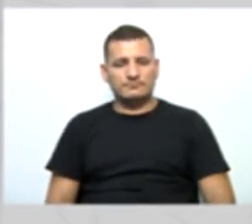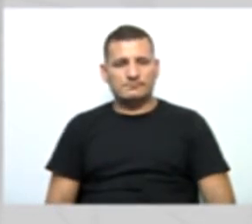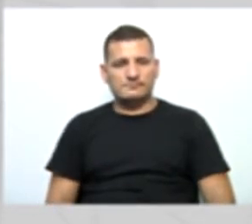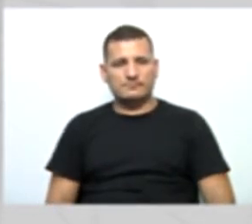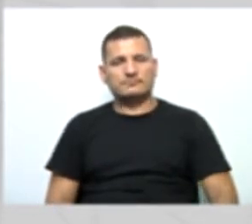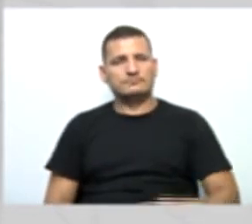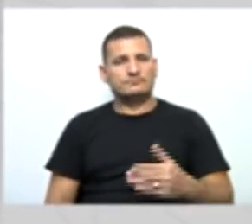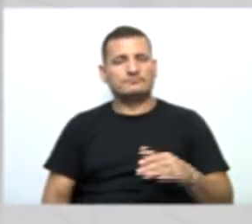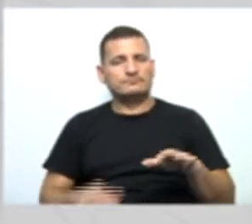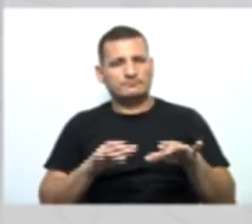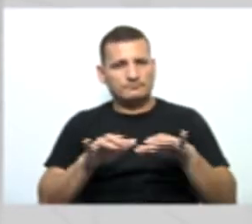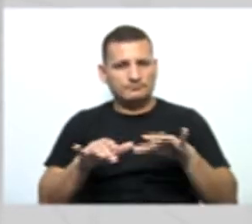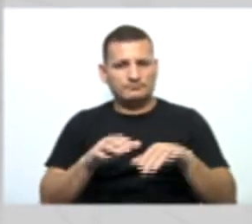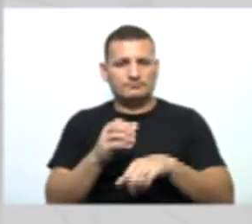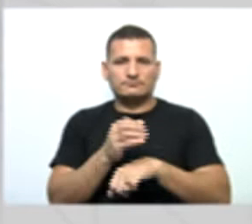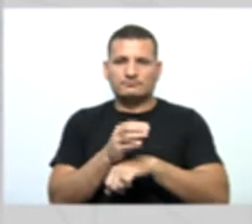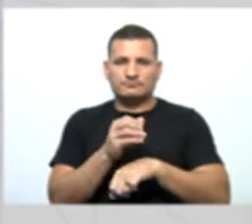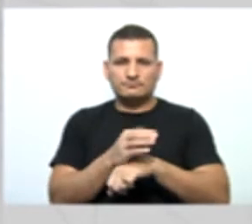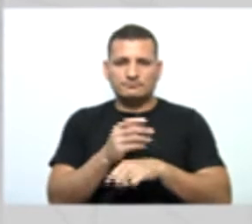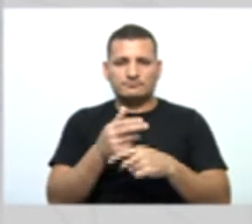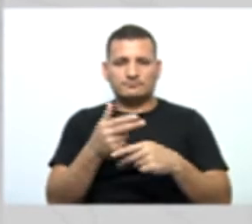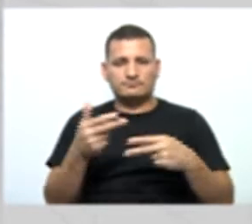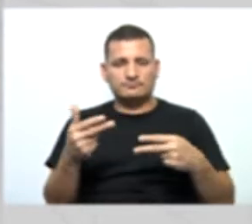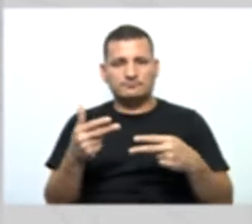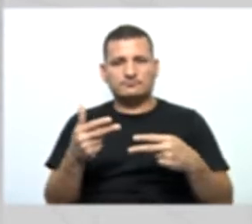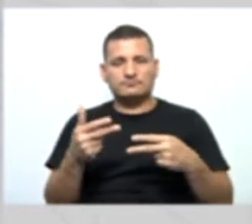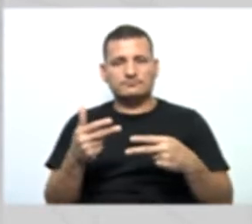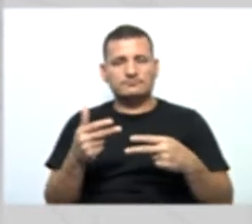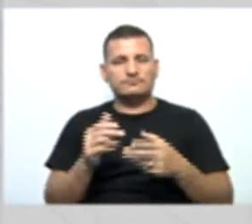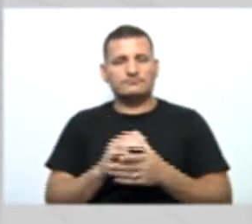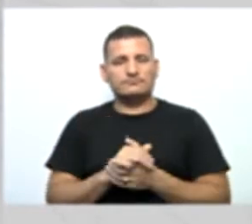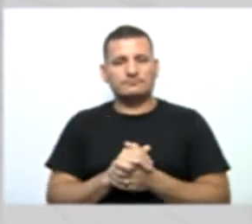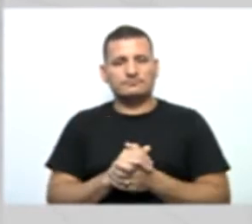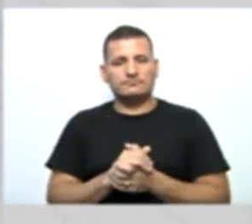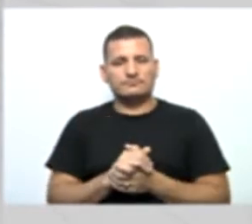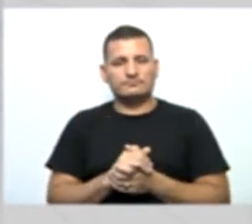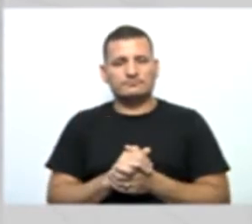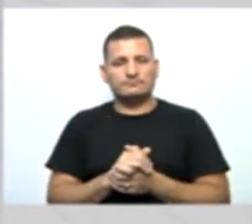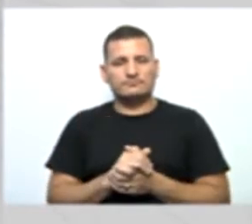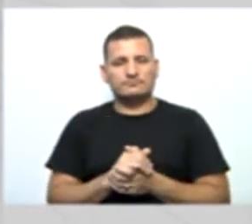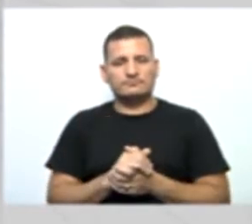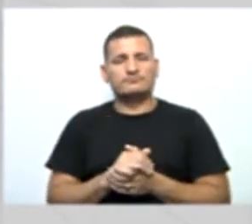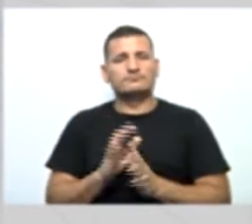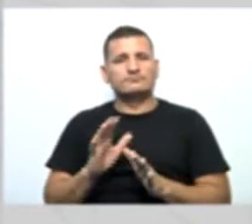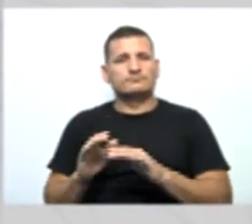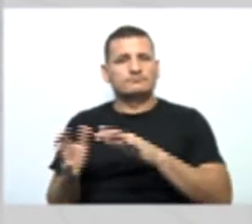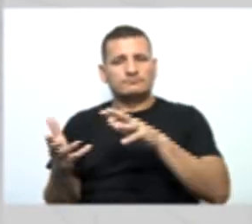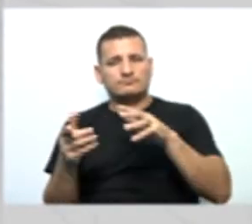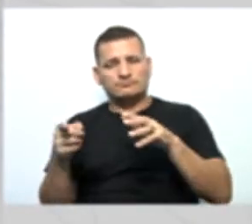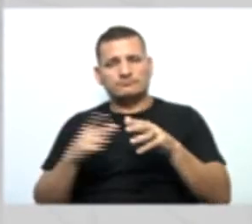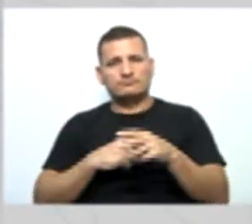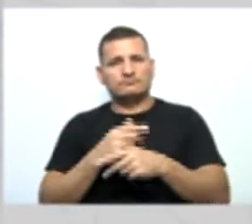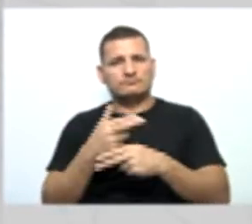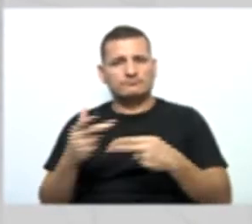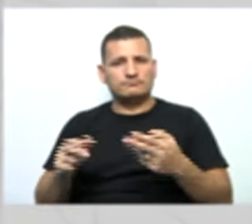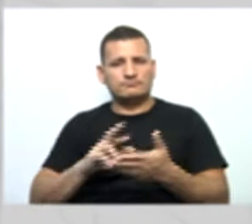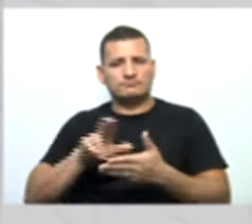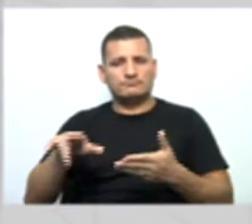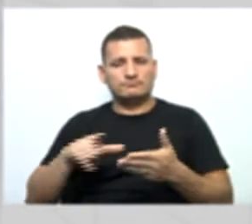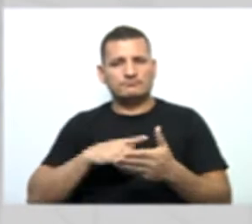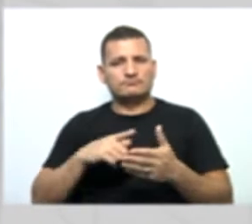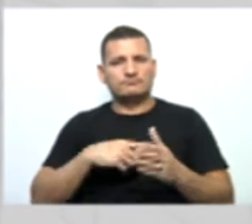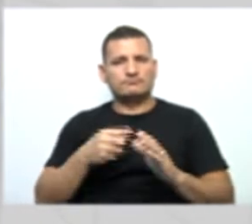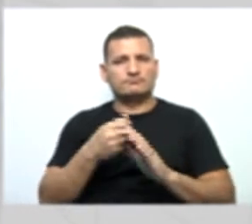Para a programação orientada a objetos, o mundo é composto por diversos objetos que possuem um conjunto de características